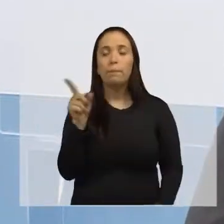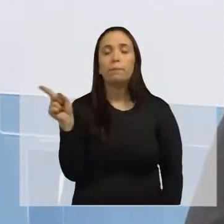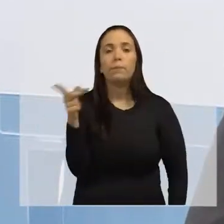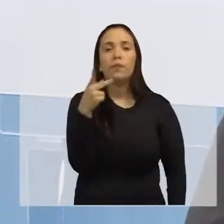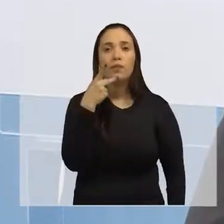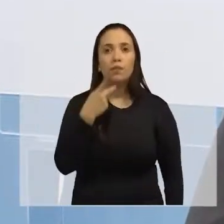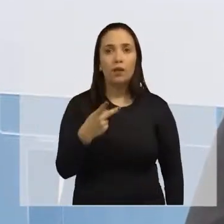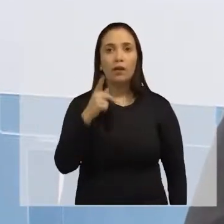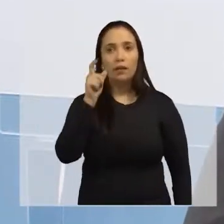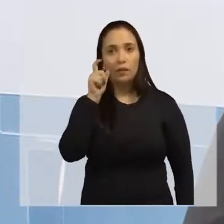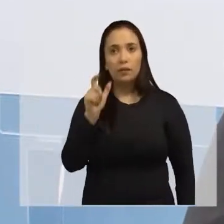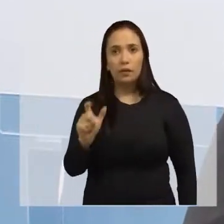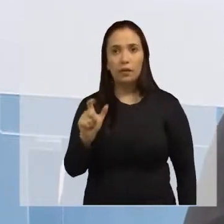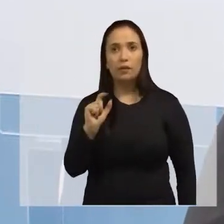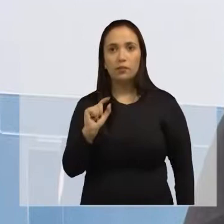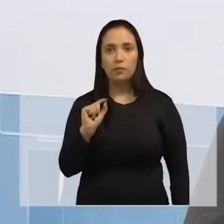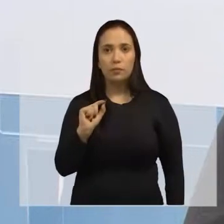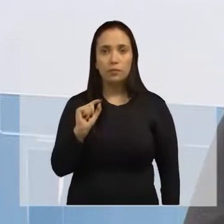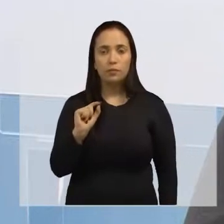interessante.